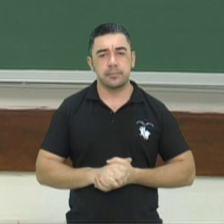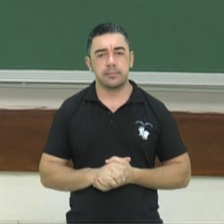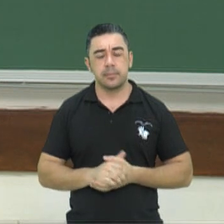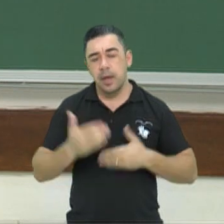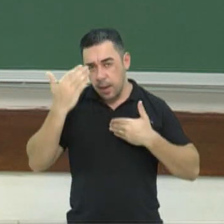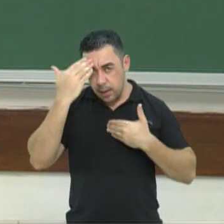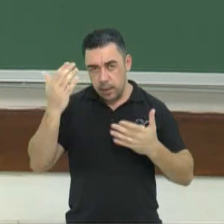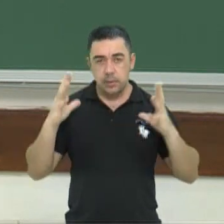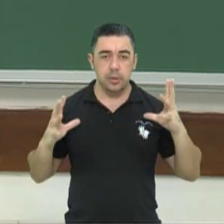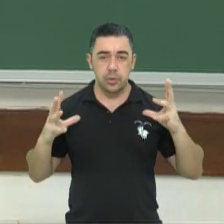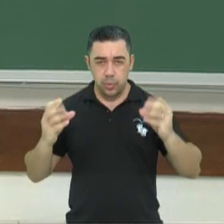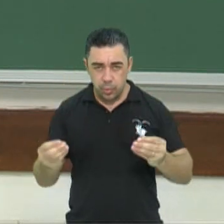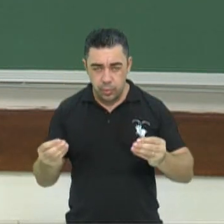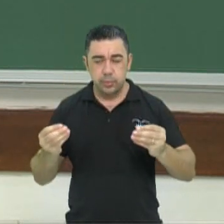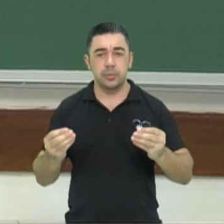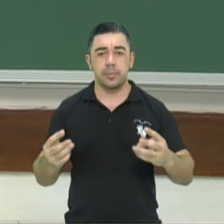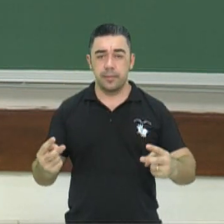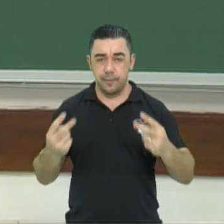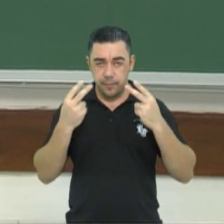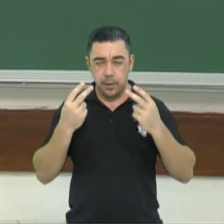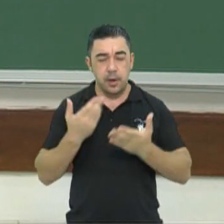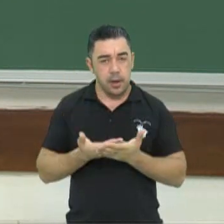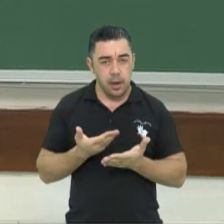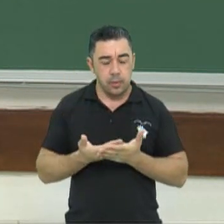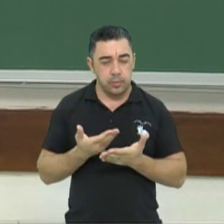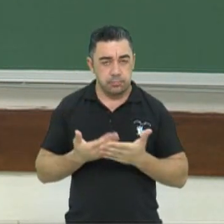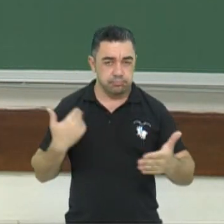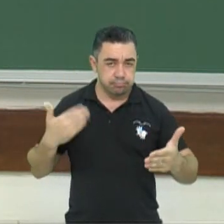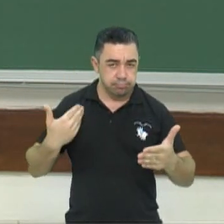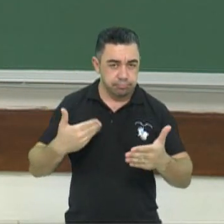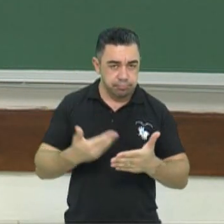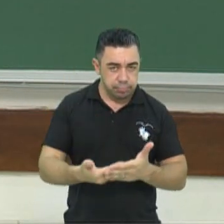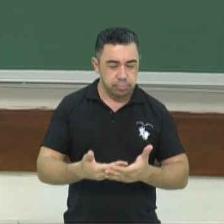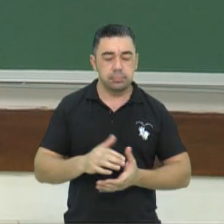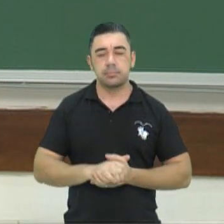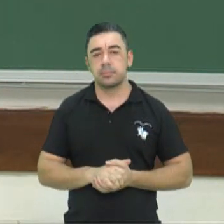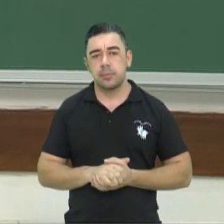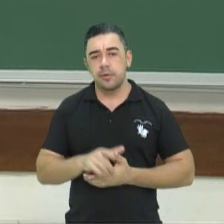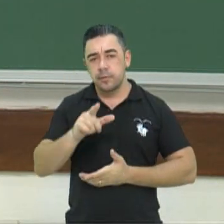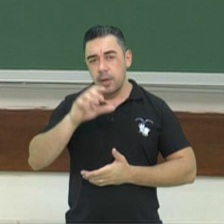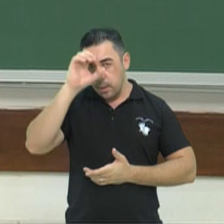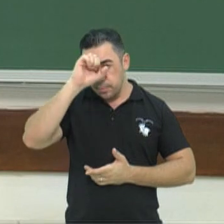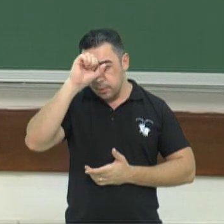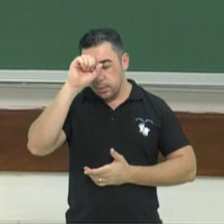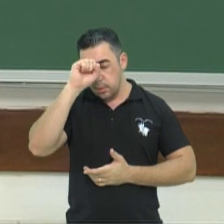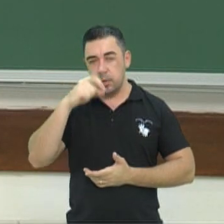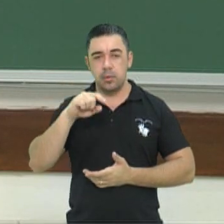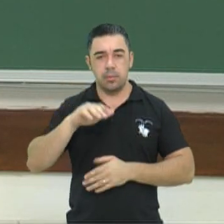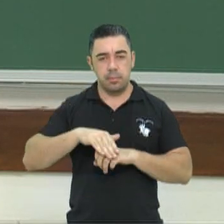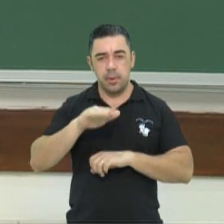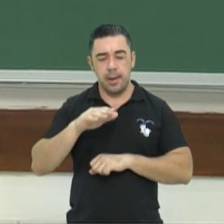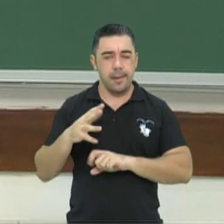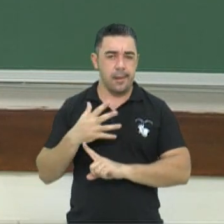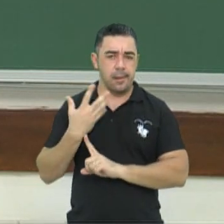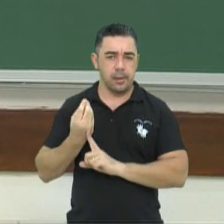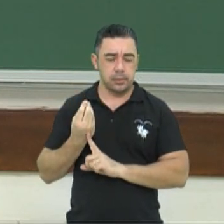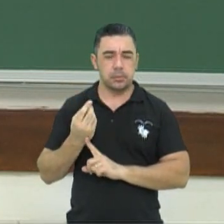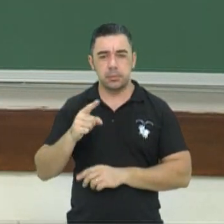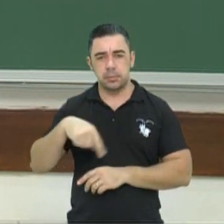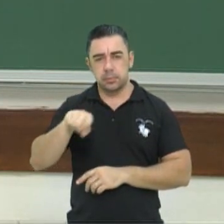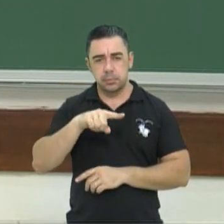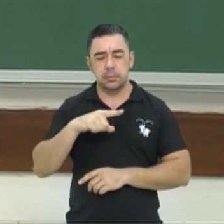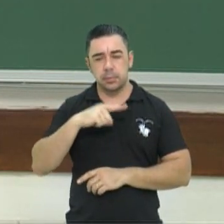Queria agradecer a todos, né, por acompanhar a aula até aqui, por aprender um pouquinho mais sobre a arte, por ter